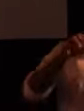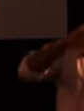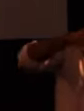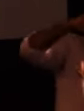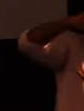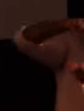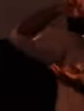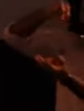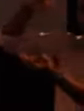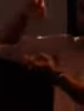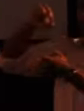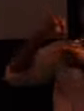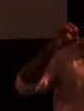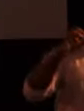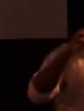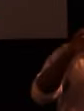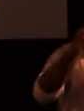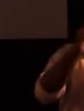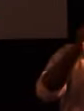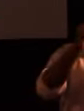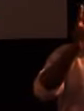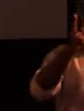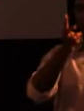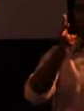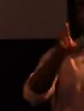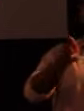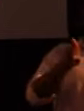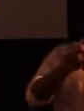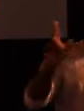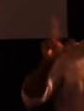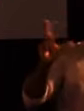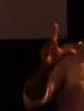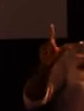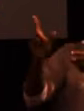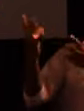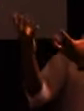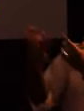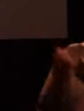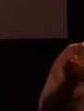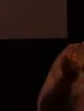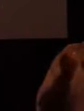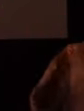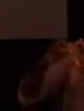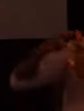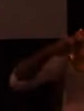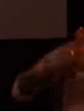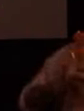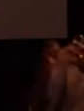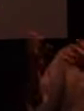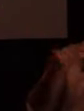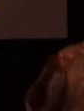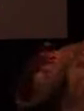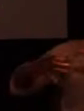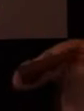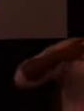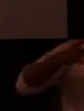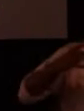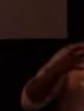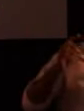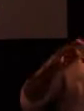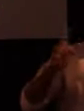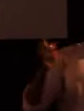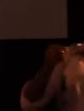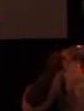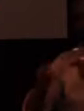essas edificações têm que ter, e a LOA está recepcionando esse regramento. A área de borda atlântica foi o nosso grande